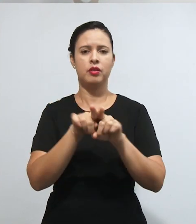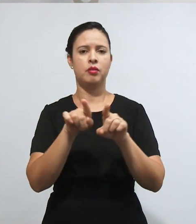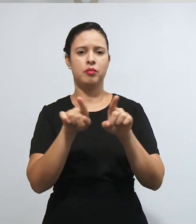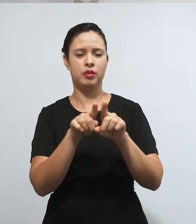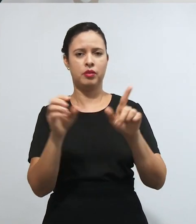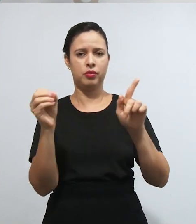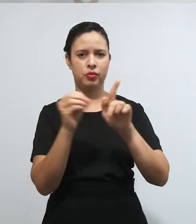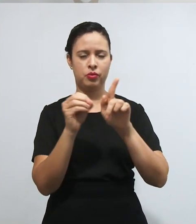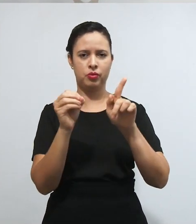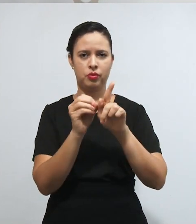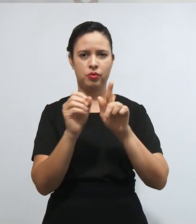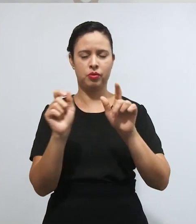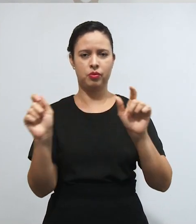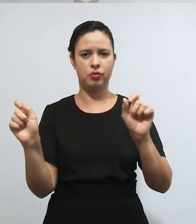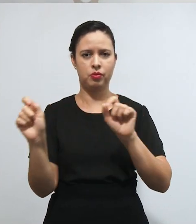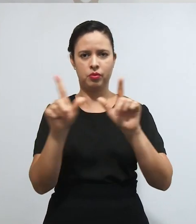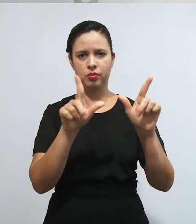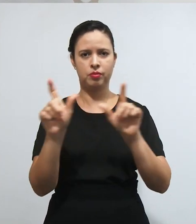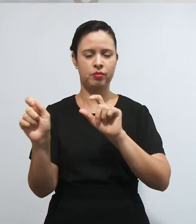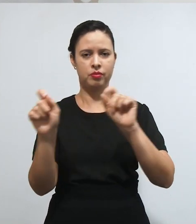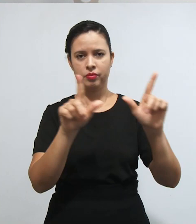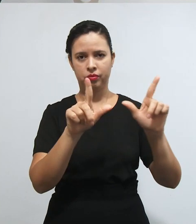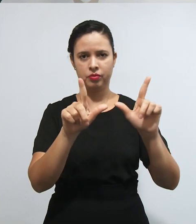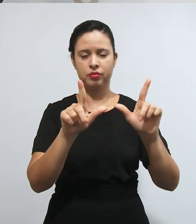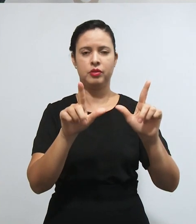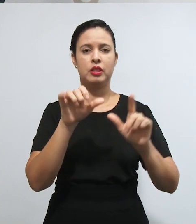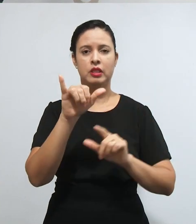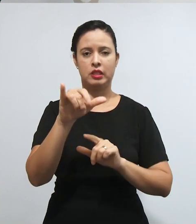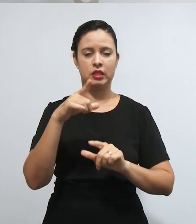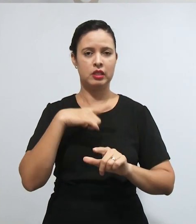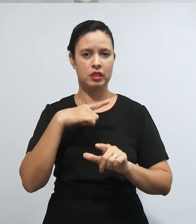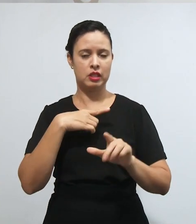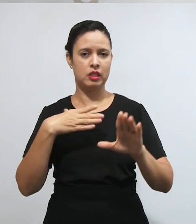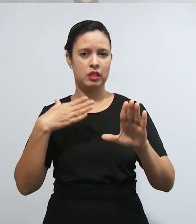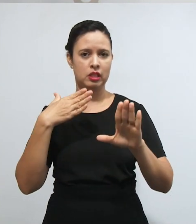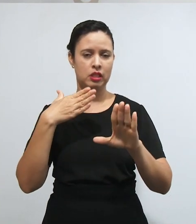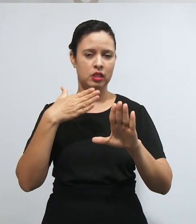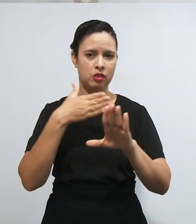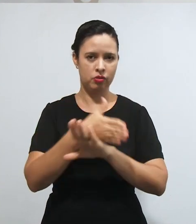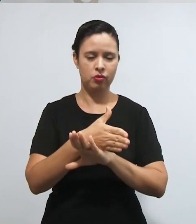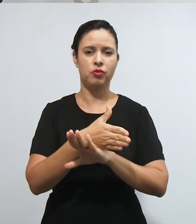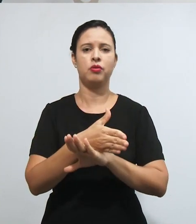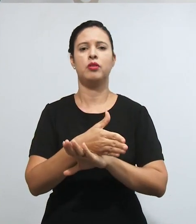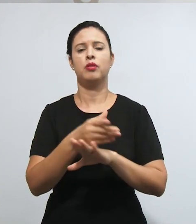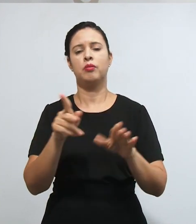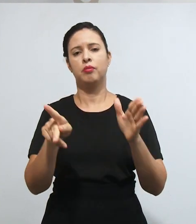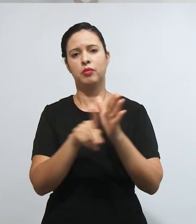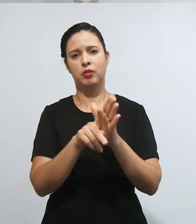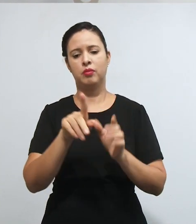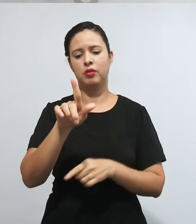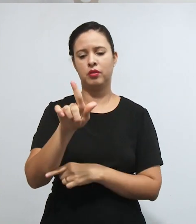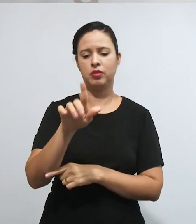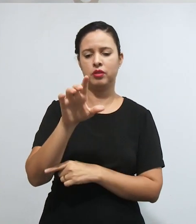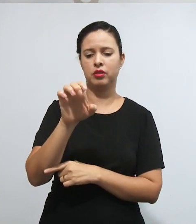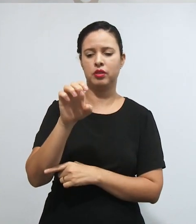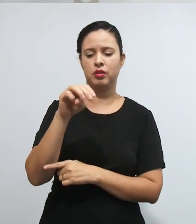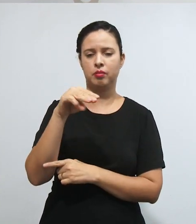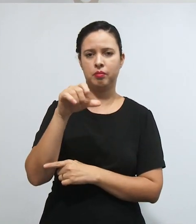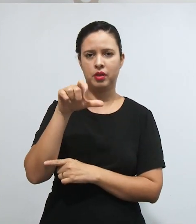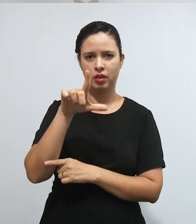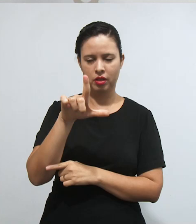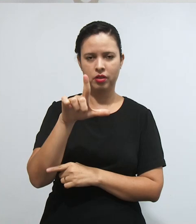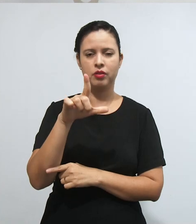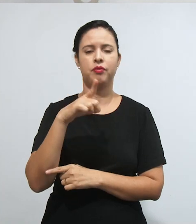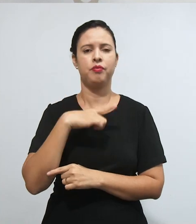você tem uma conta Gmail, você também tem acesso a essa ferramenta do Gmail, tá? E hoje a gente vai estar falando da apresentação de